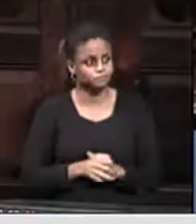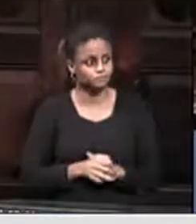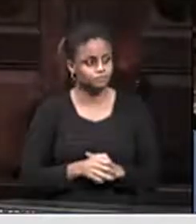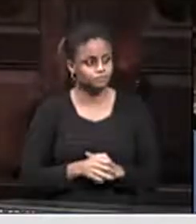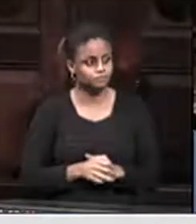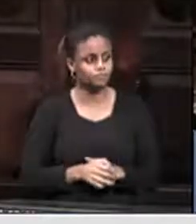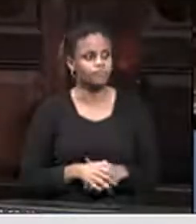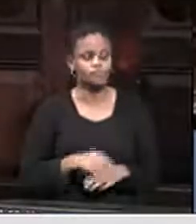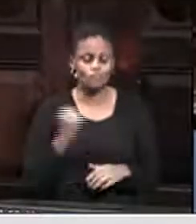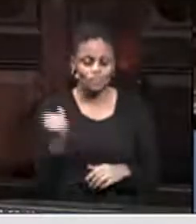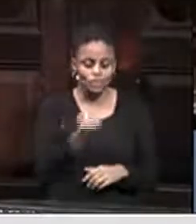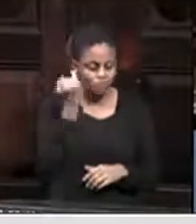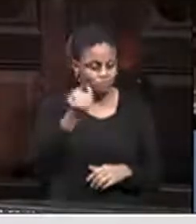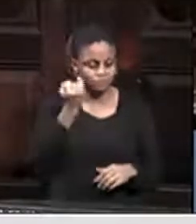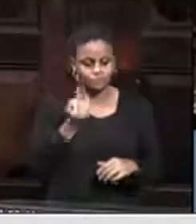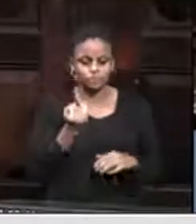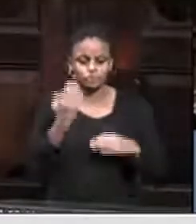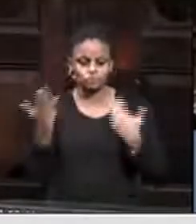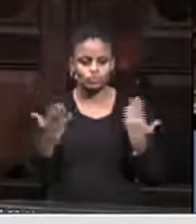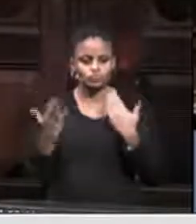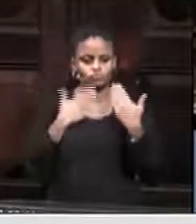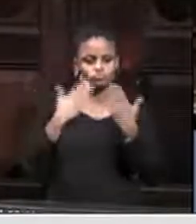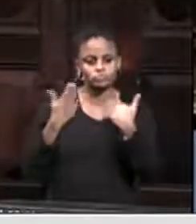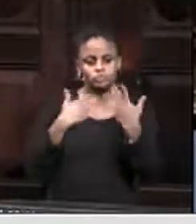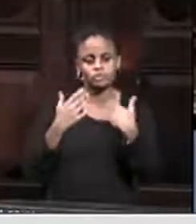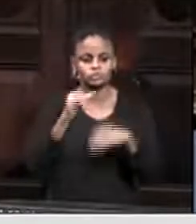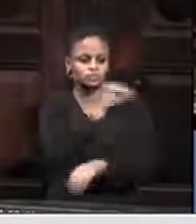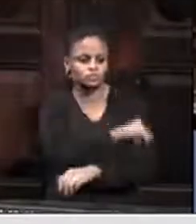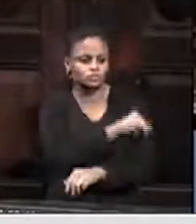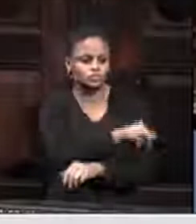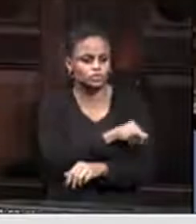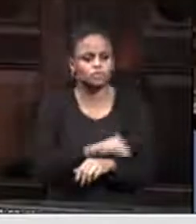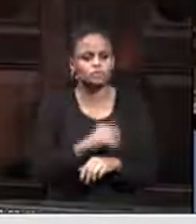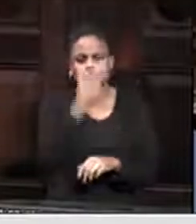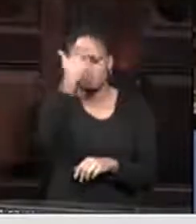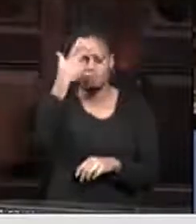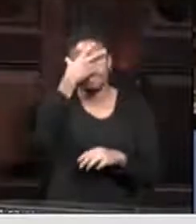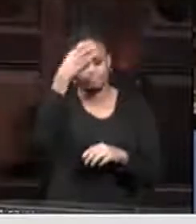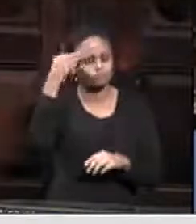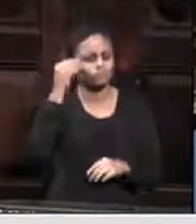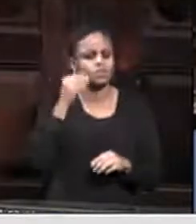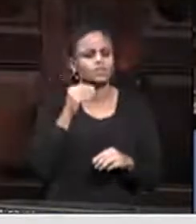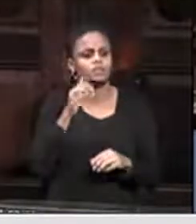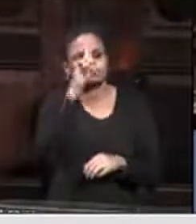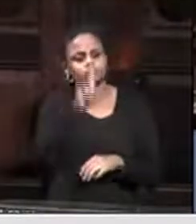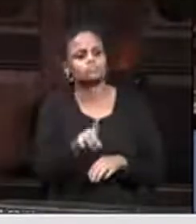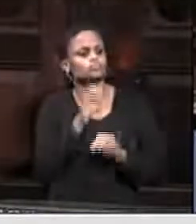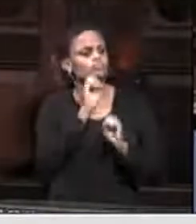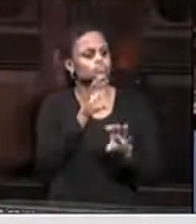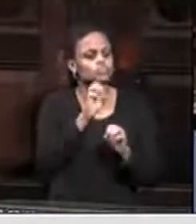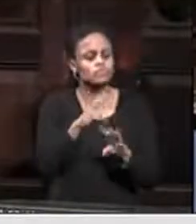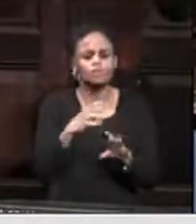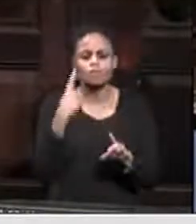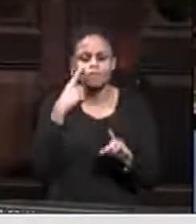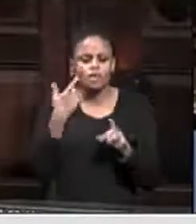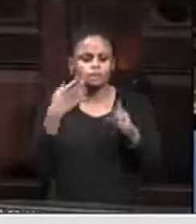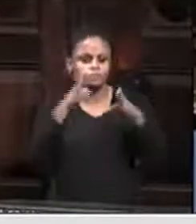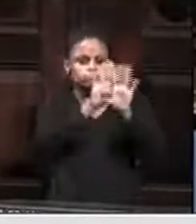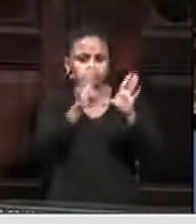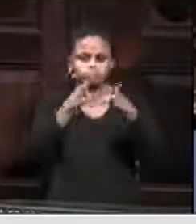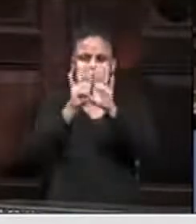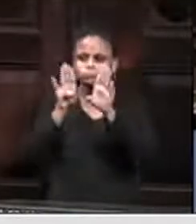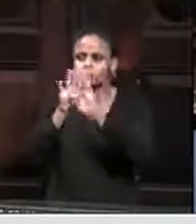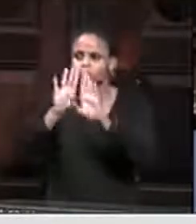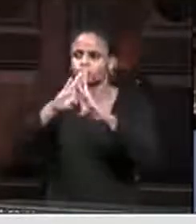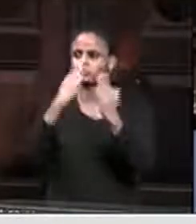Janeiro, onde se vem negando o direito à educação de várias formas, inclusive com o fechamento de escolas, de turmas